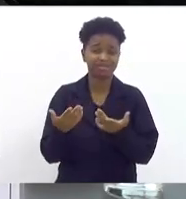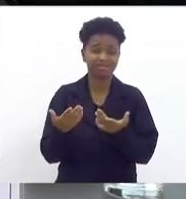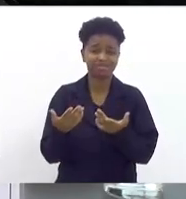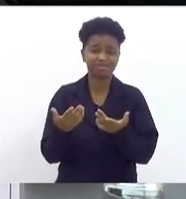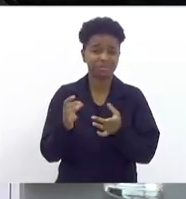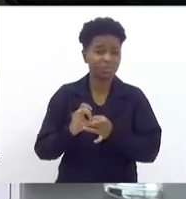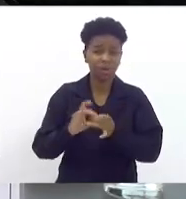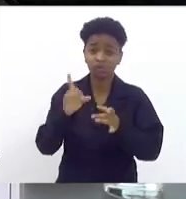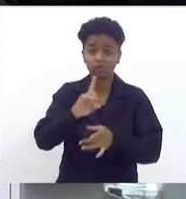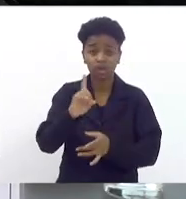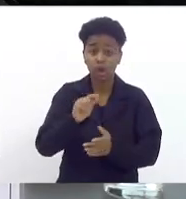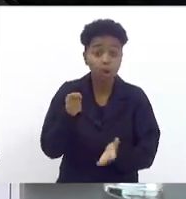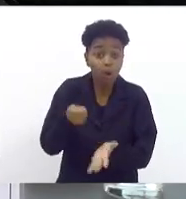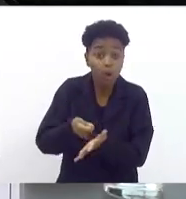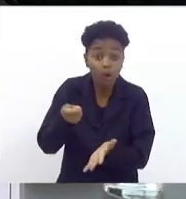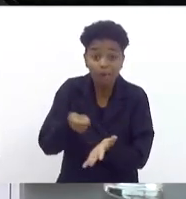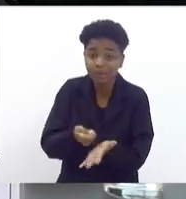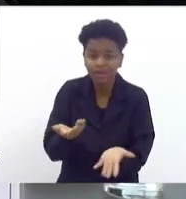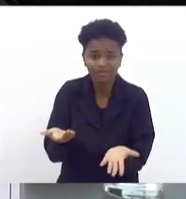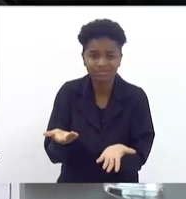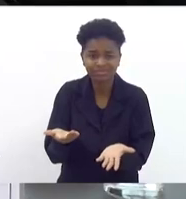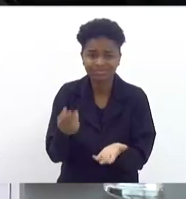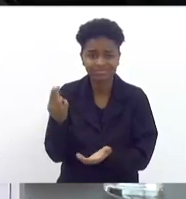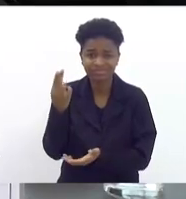nem autorizando, é que é obrigatório.